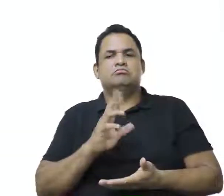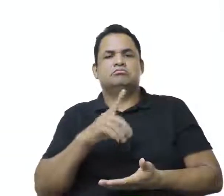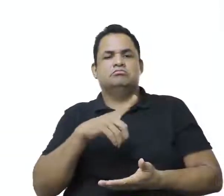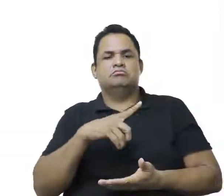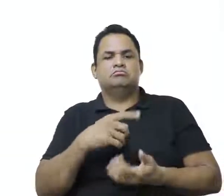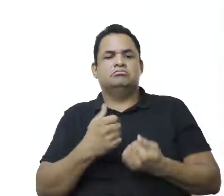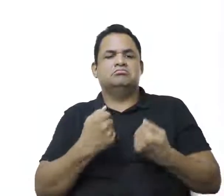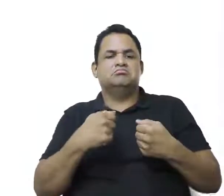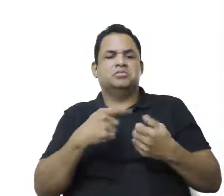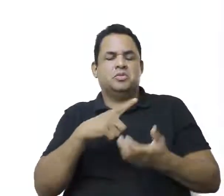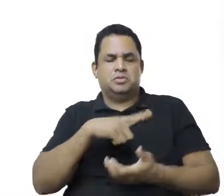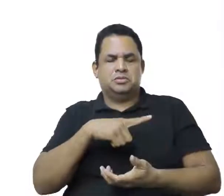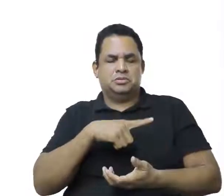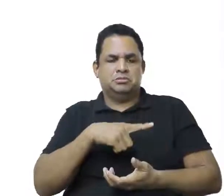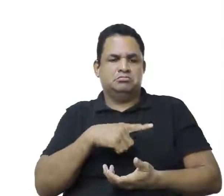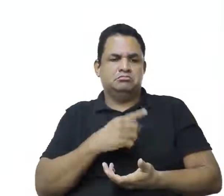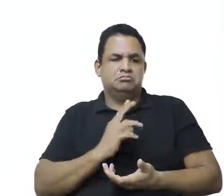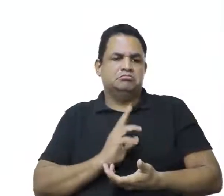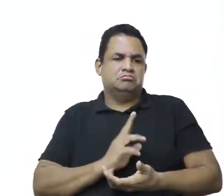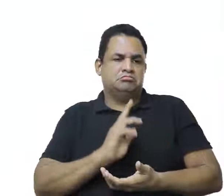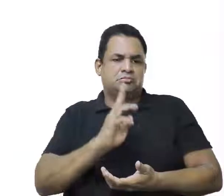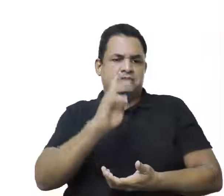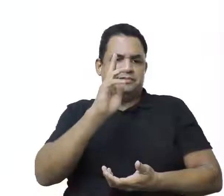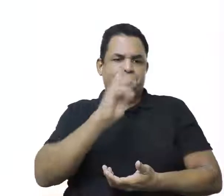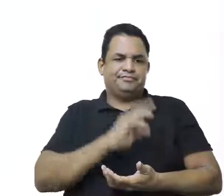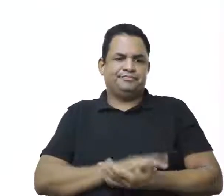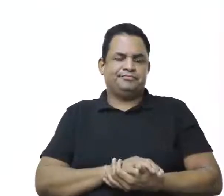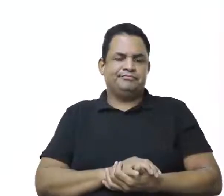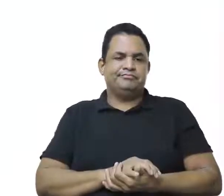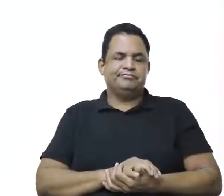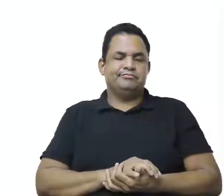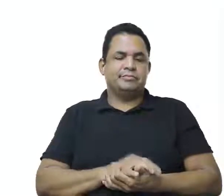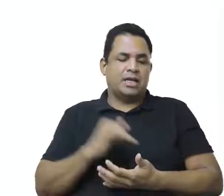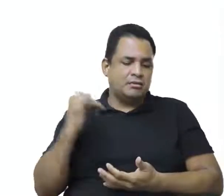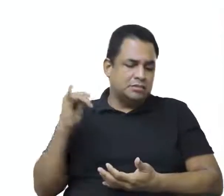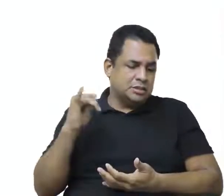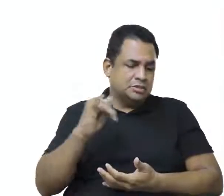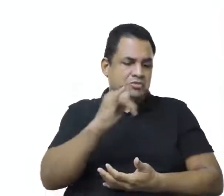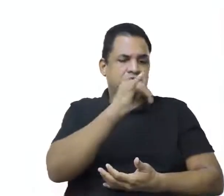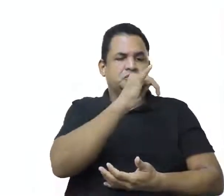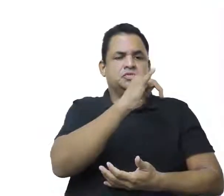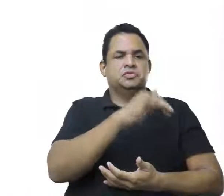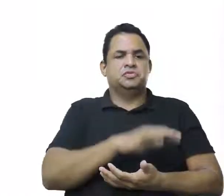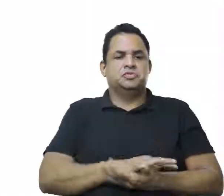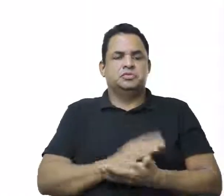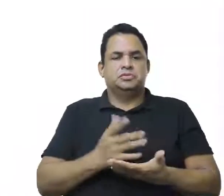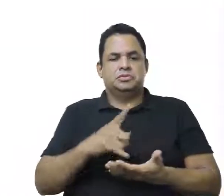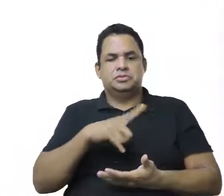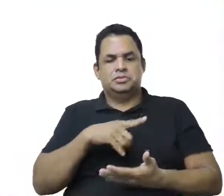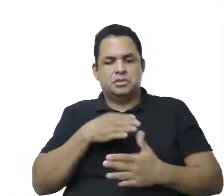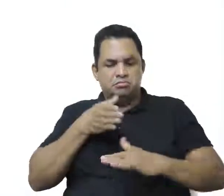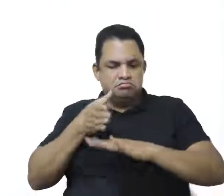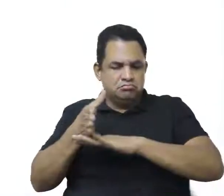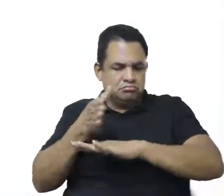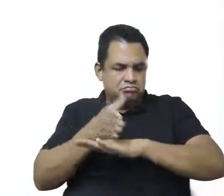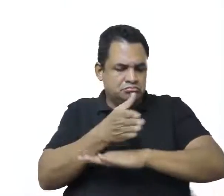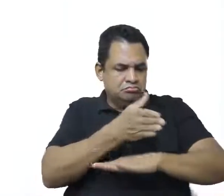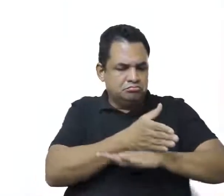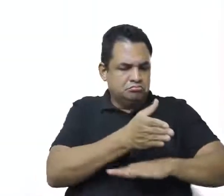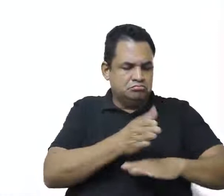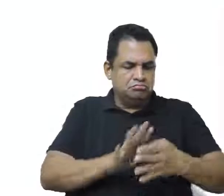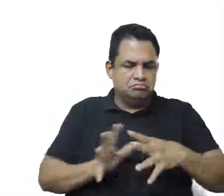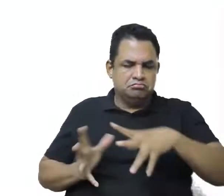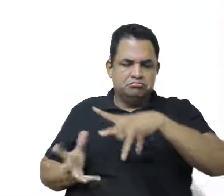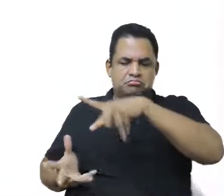condição, continua aí dentro desse cenário, está viajando mais, né? Está tendo acesso a